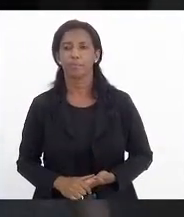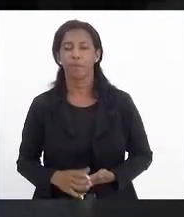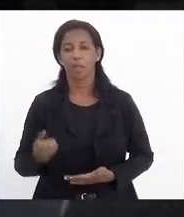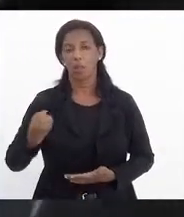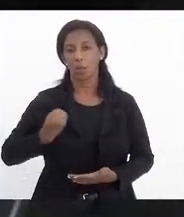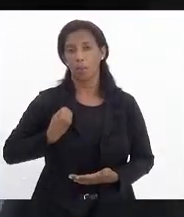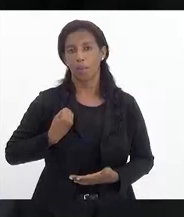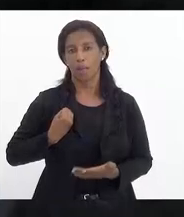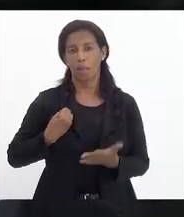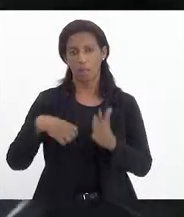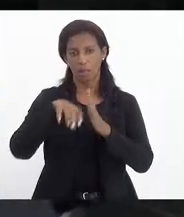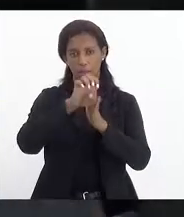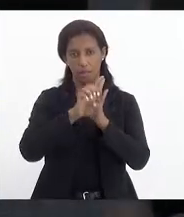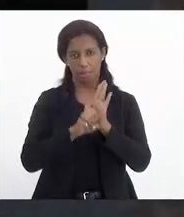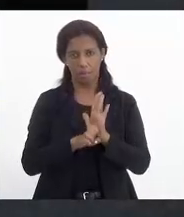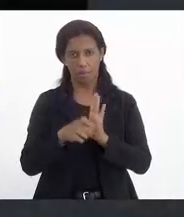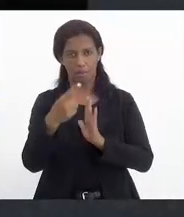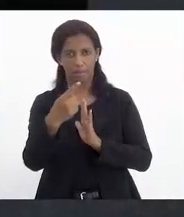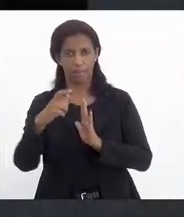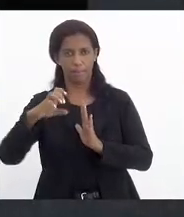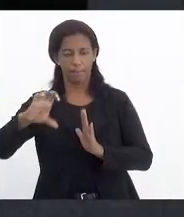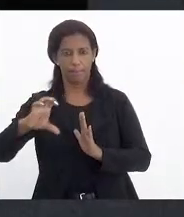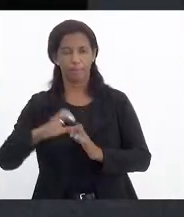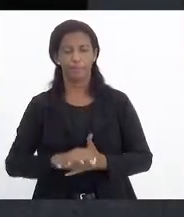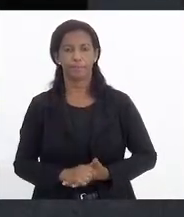renumerar as emendas, a PEC,